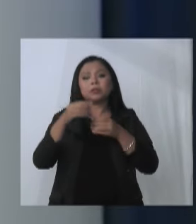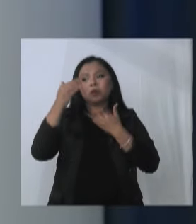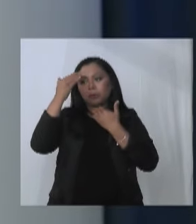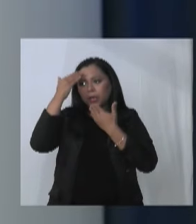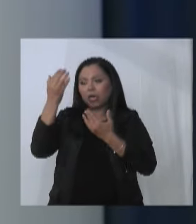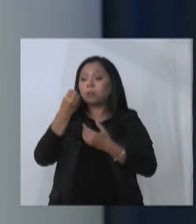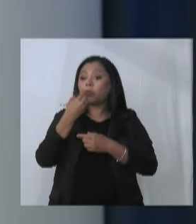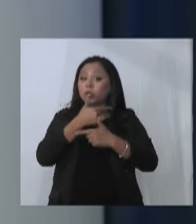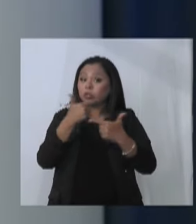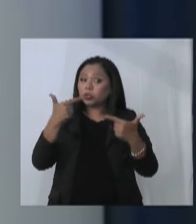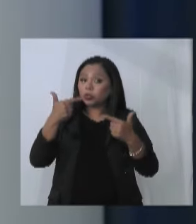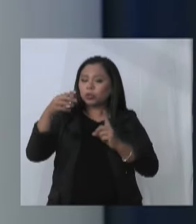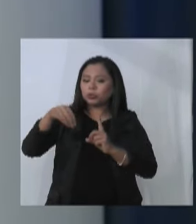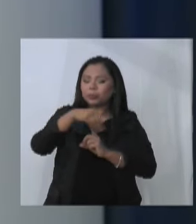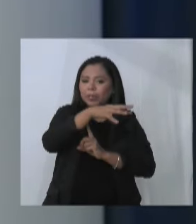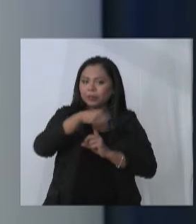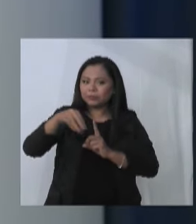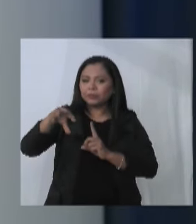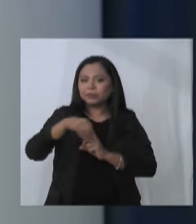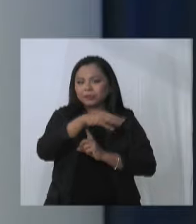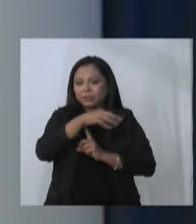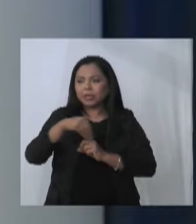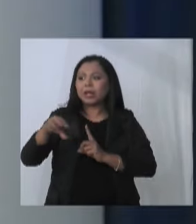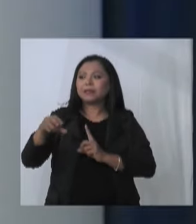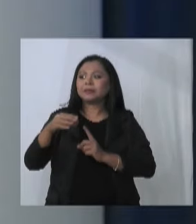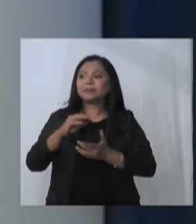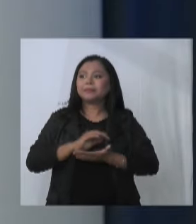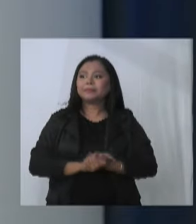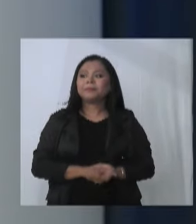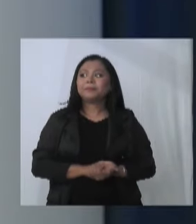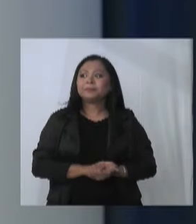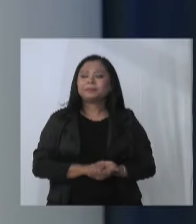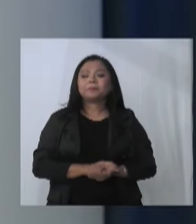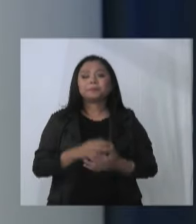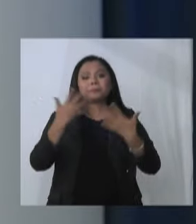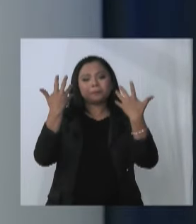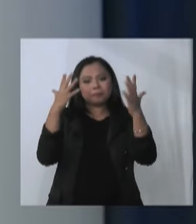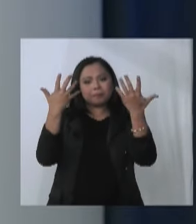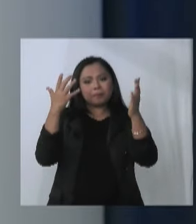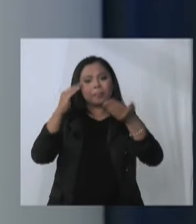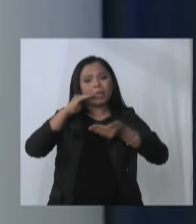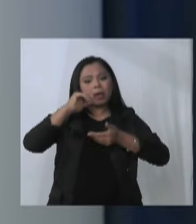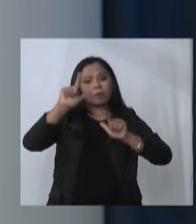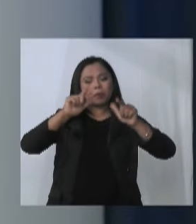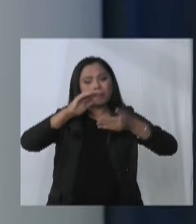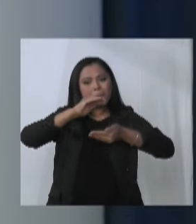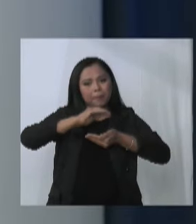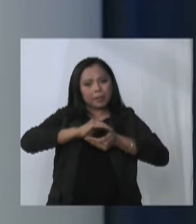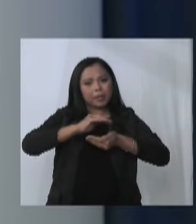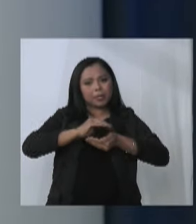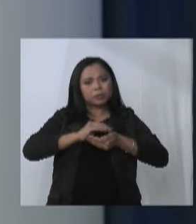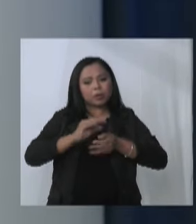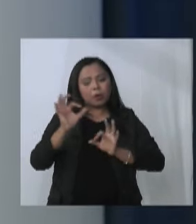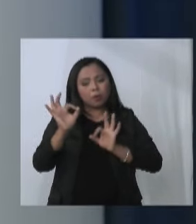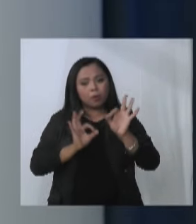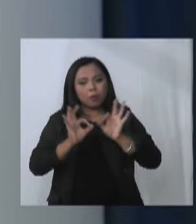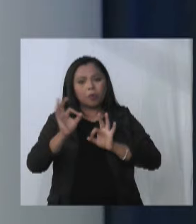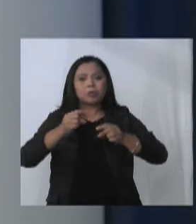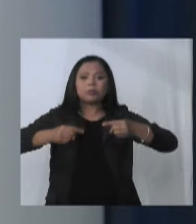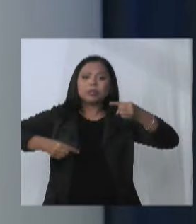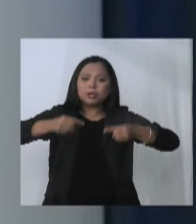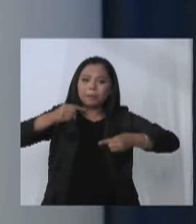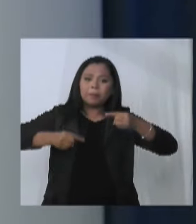mediação, jornalista Napoleão de Castro. Parabéns à Band pela promoção de um debate, levar o